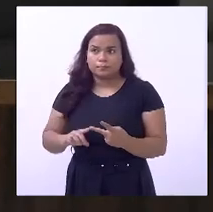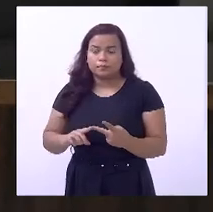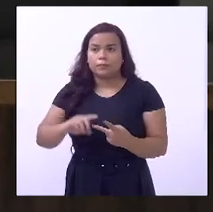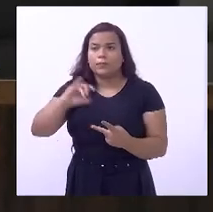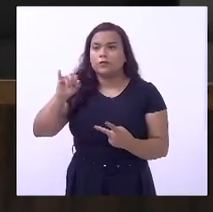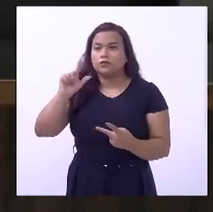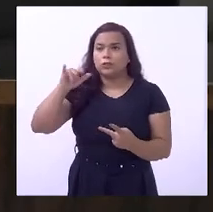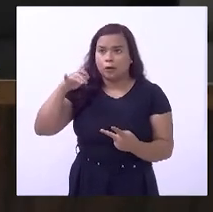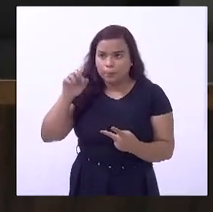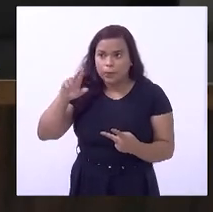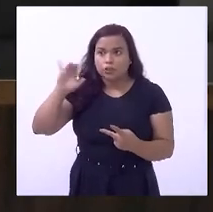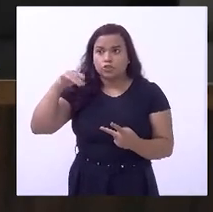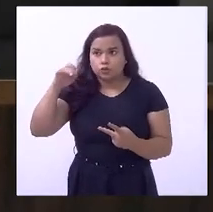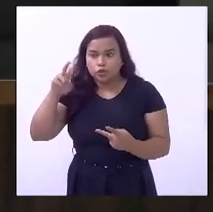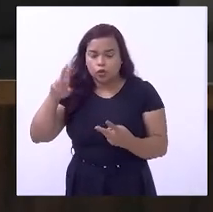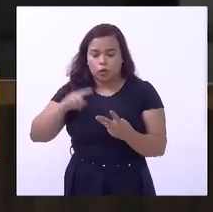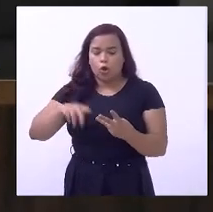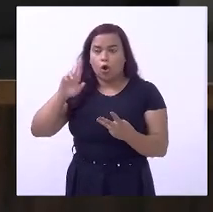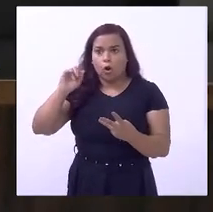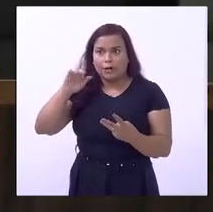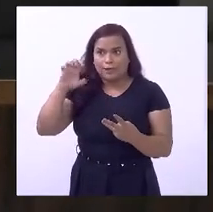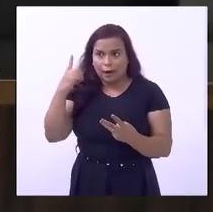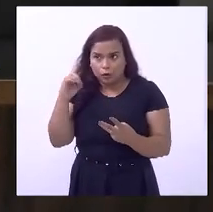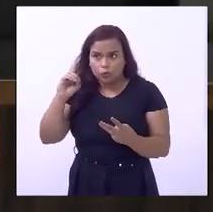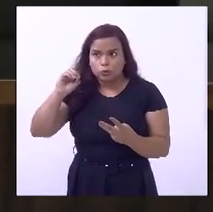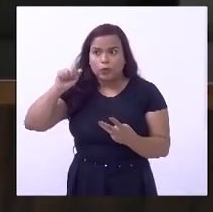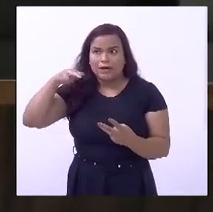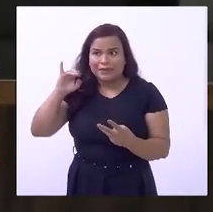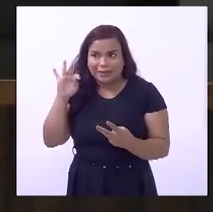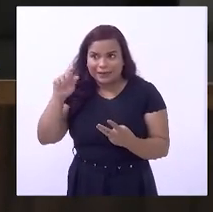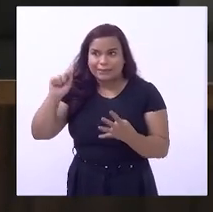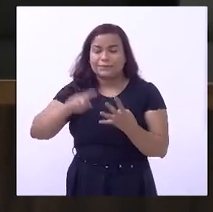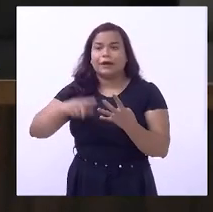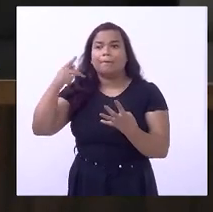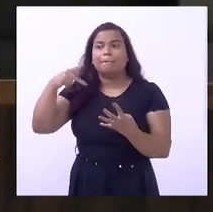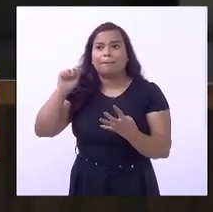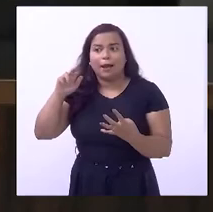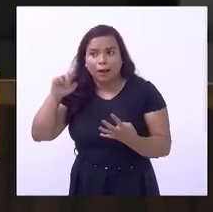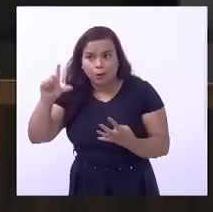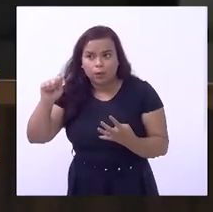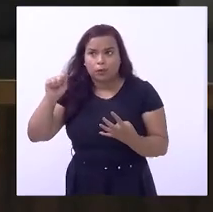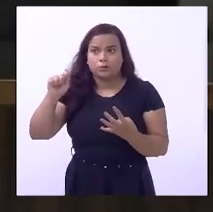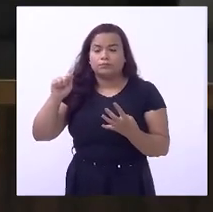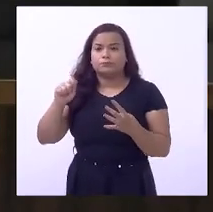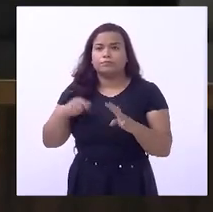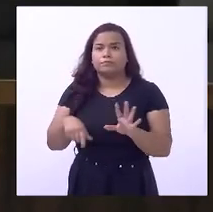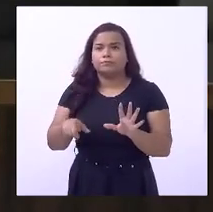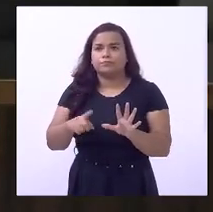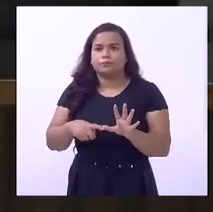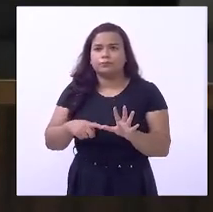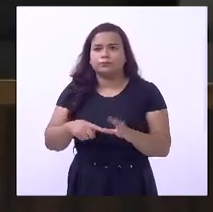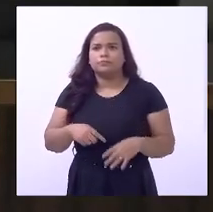Jalmir Júnior, Ronaldo Anquieta, a Paula Tringuelê,